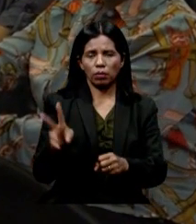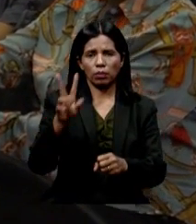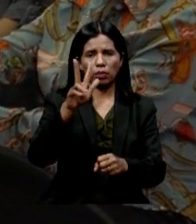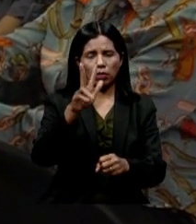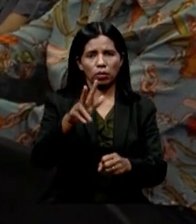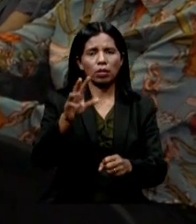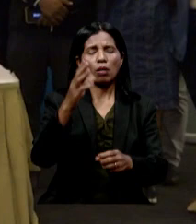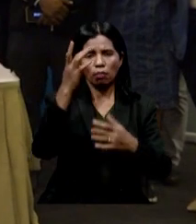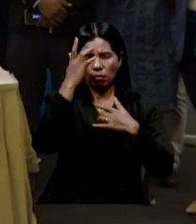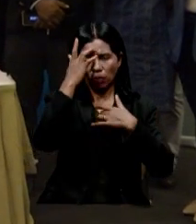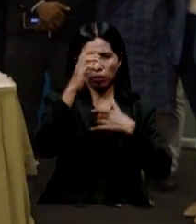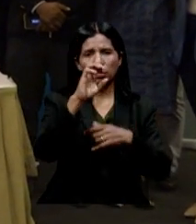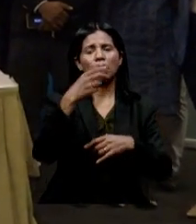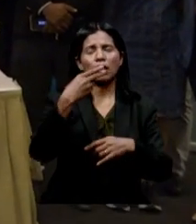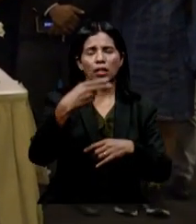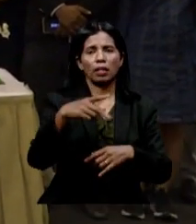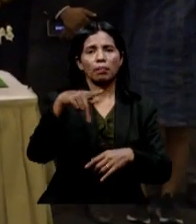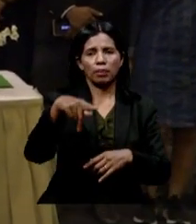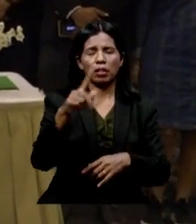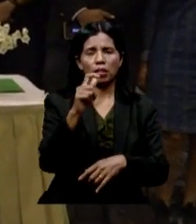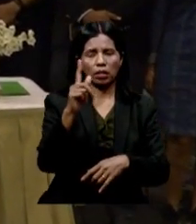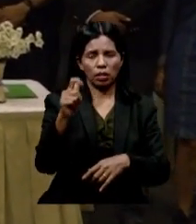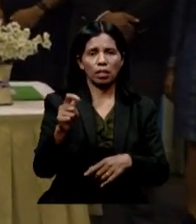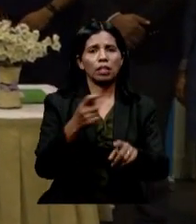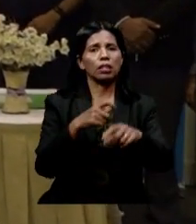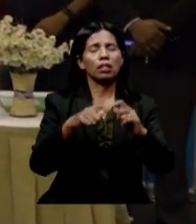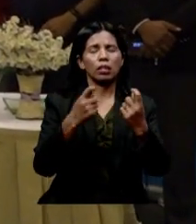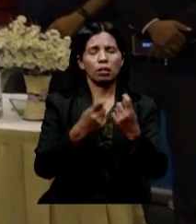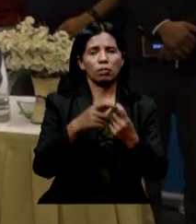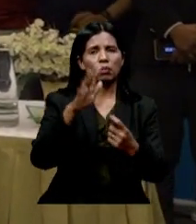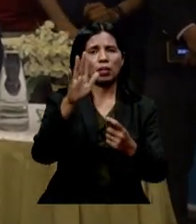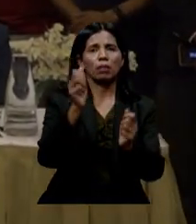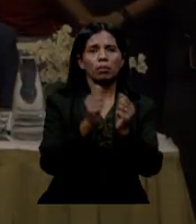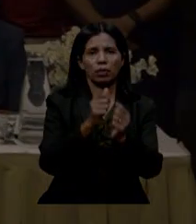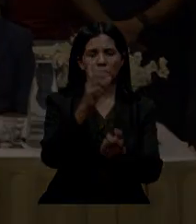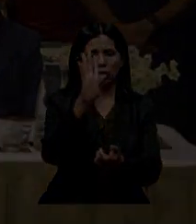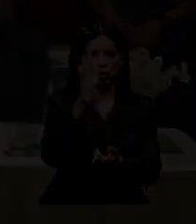resista moras hepatites ou tipo B rihunida resin. Santida de Jesus, Tomás Soares, GMN.